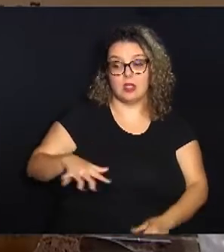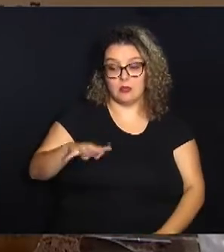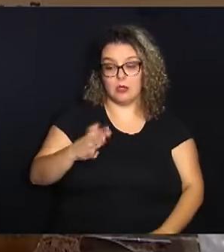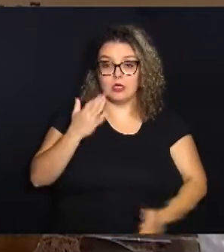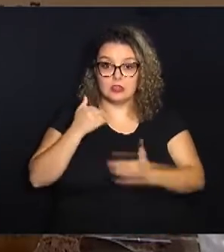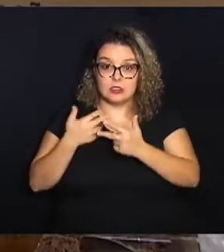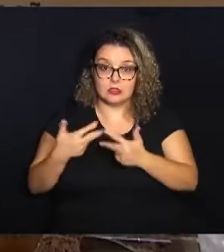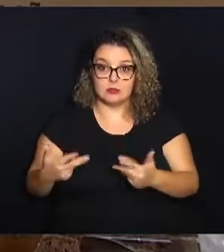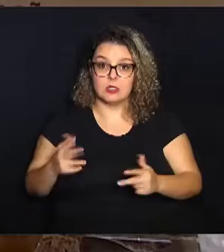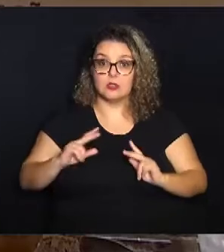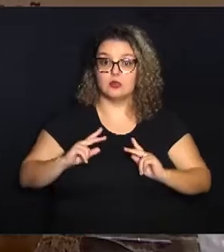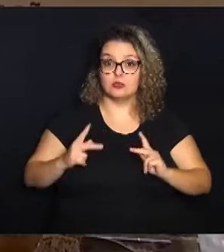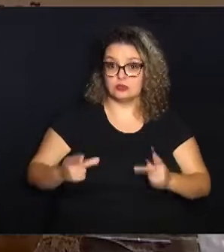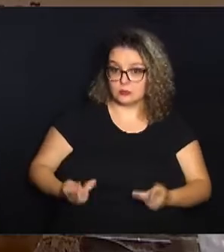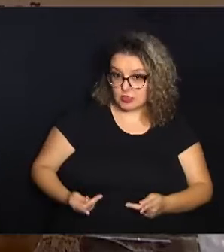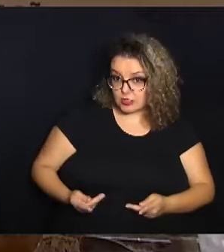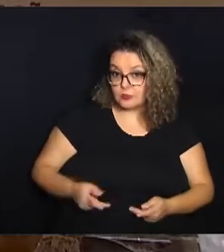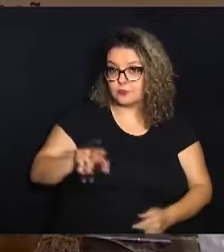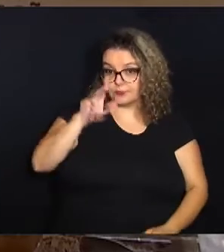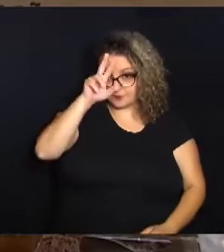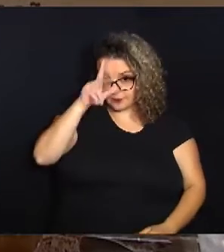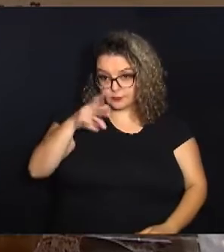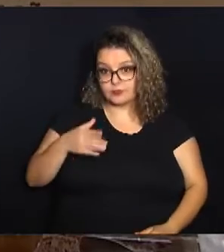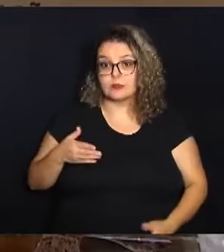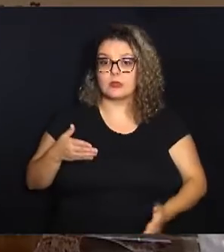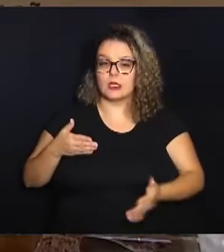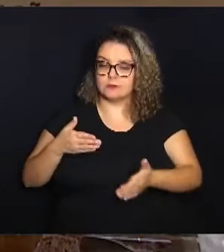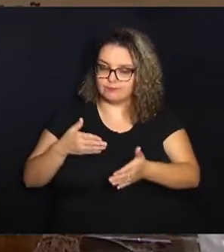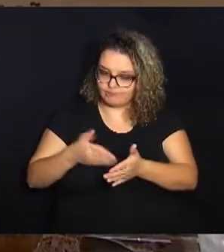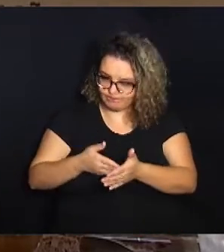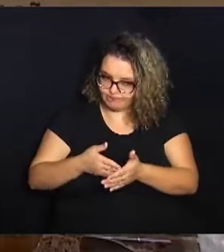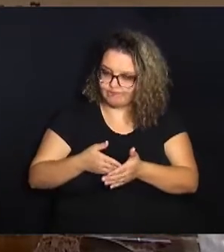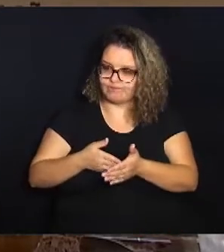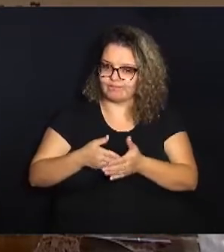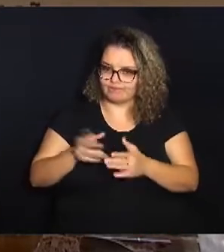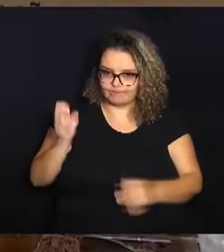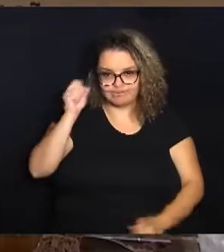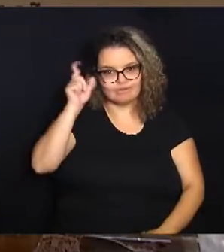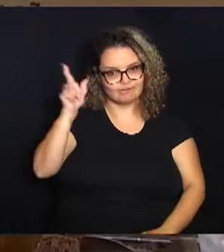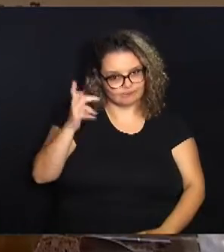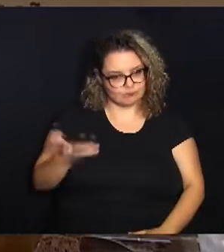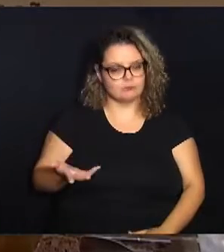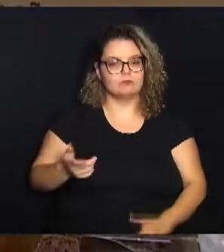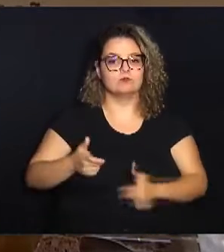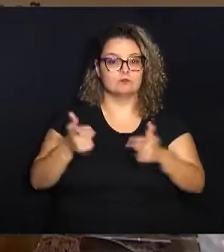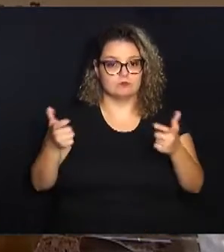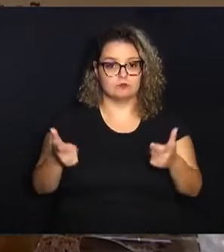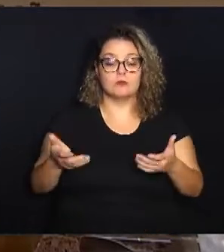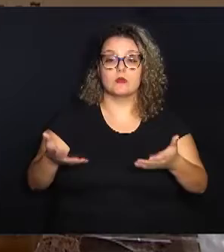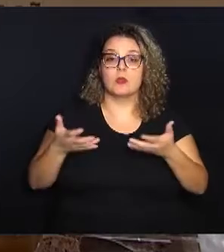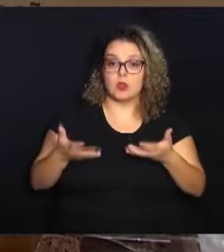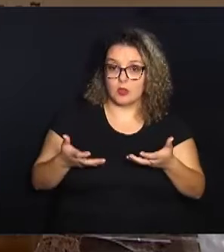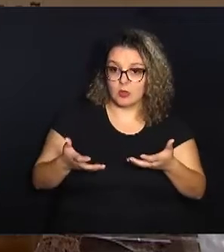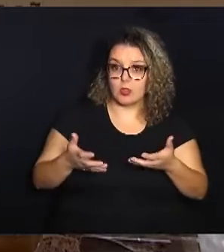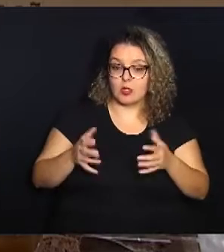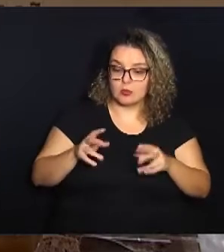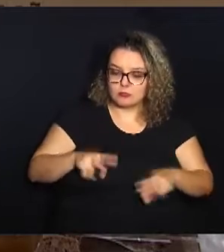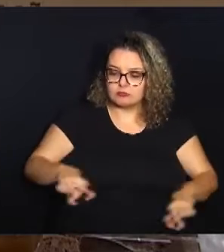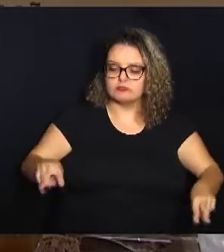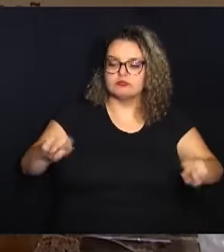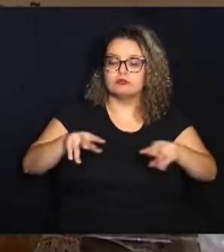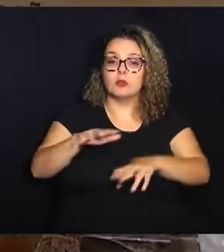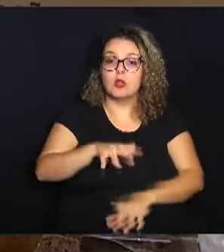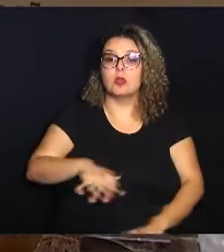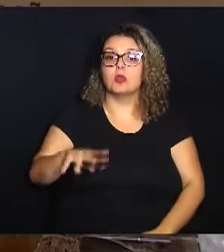humana. Os insetos eles têm, sim, uma barreira cultural grande, mas nós enxergamos hoje o maior público como público da área